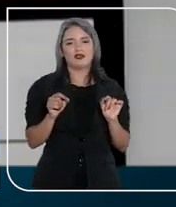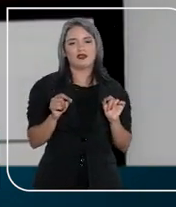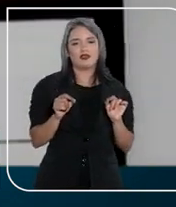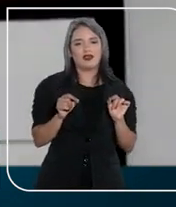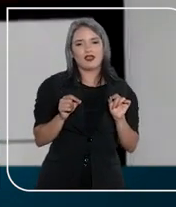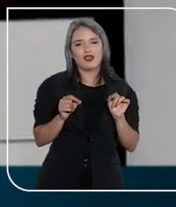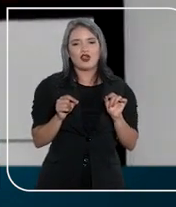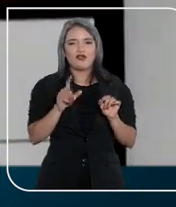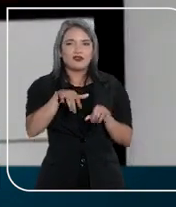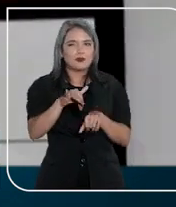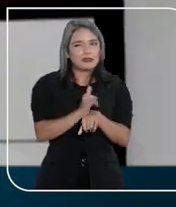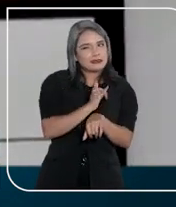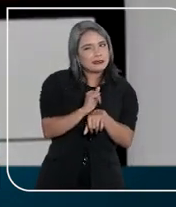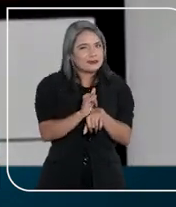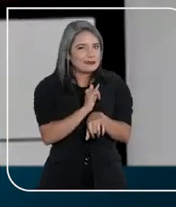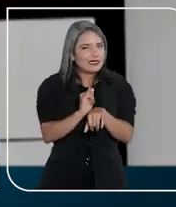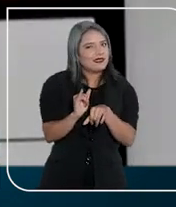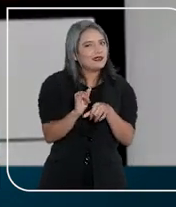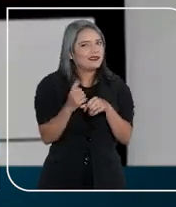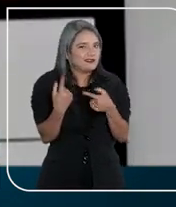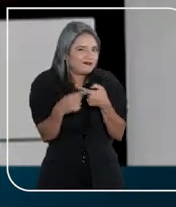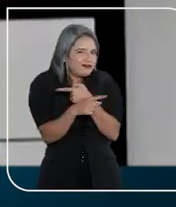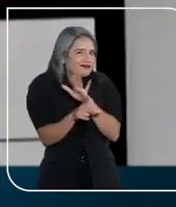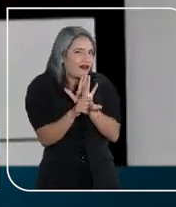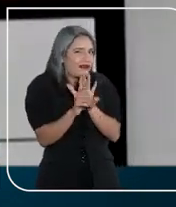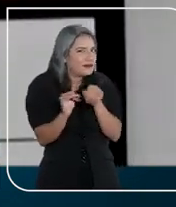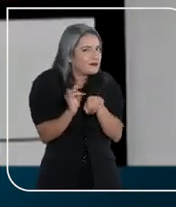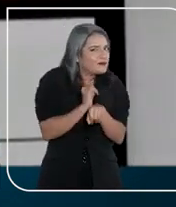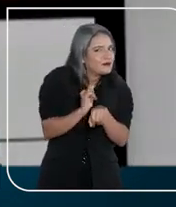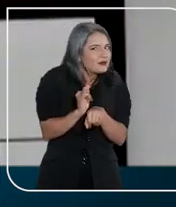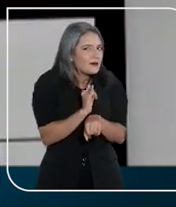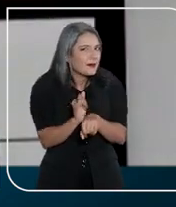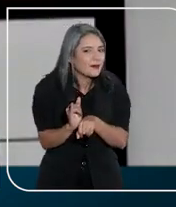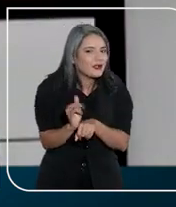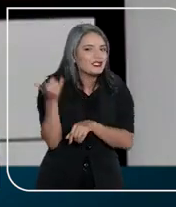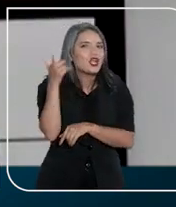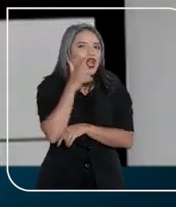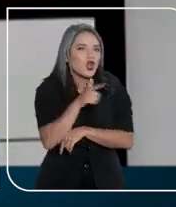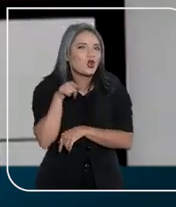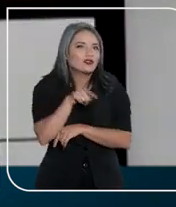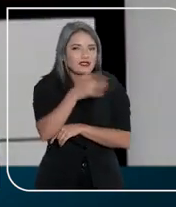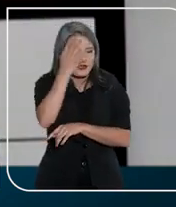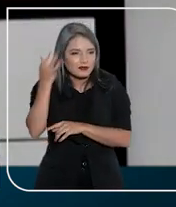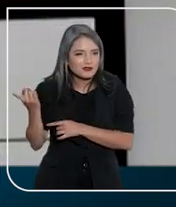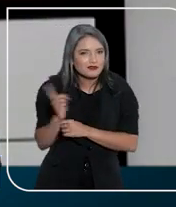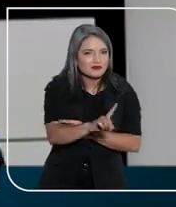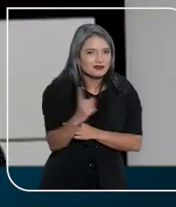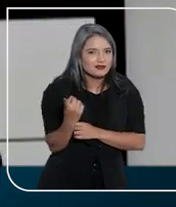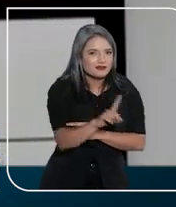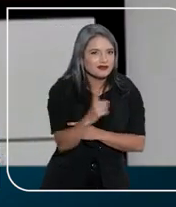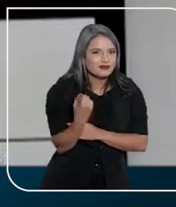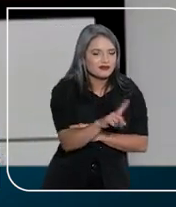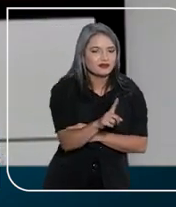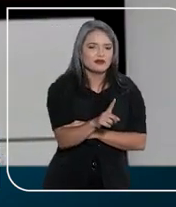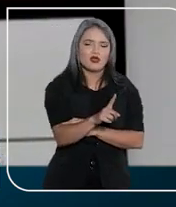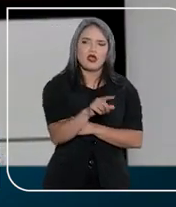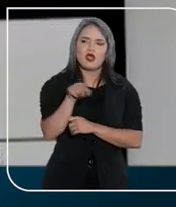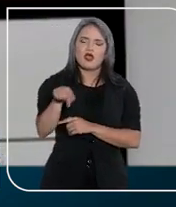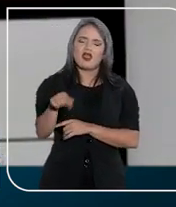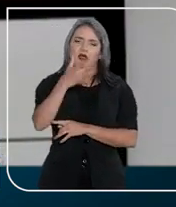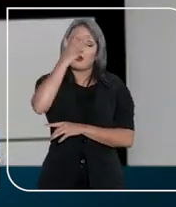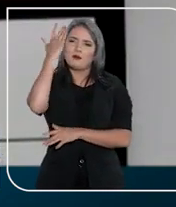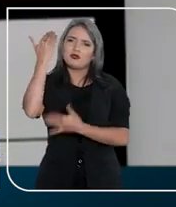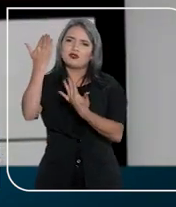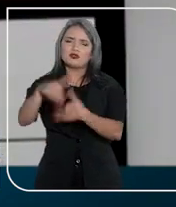ali, que eu não vou dizer que é muito legal, mas ele consegue 5 elementos e põe naquele posto de saúde. Alguém que fez um concurso